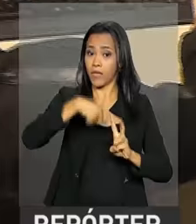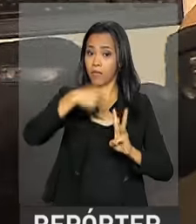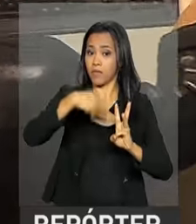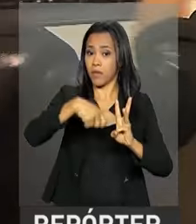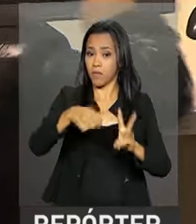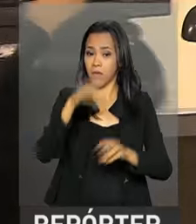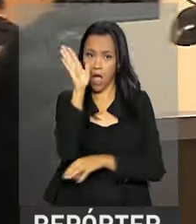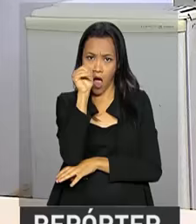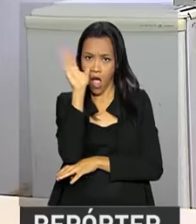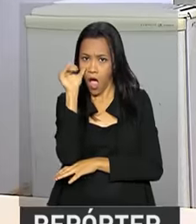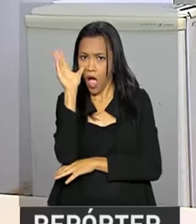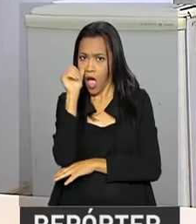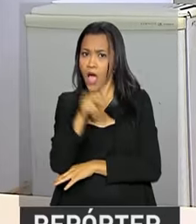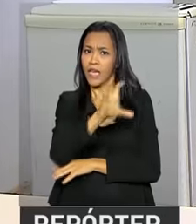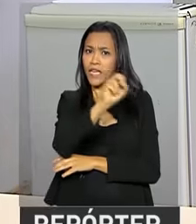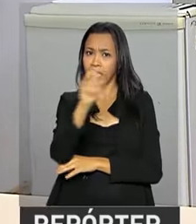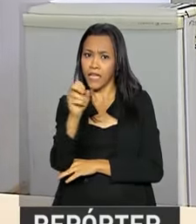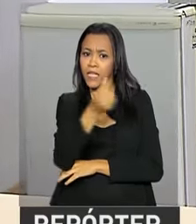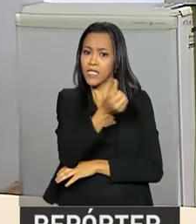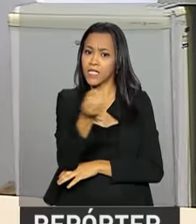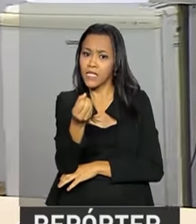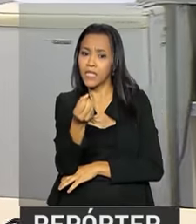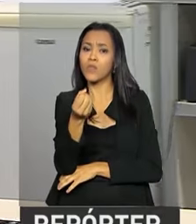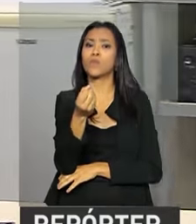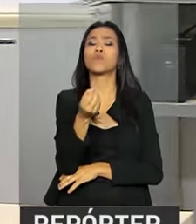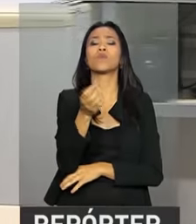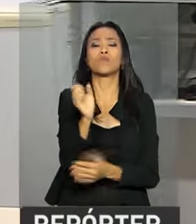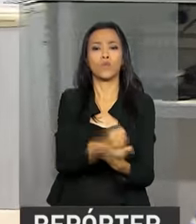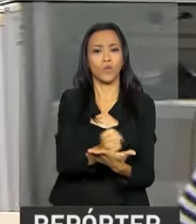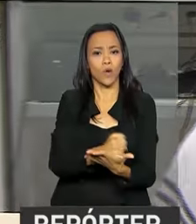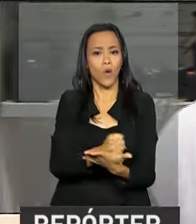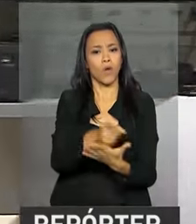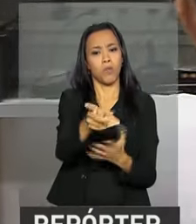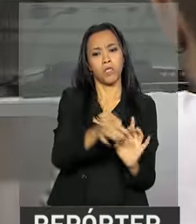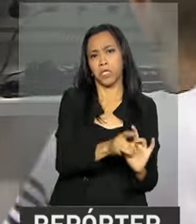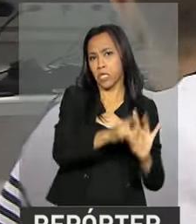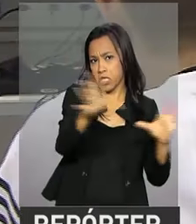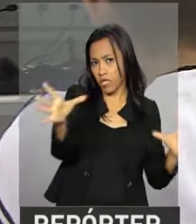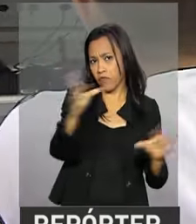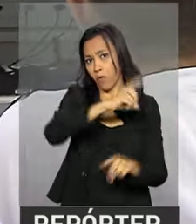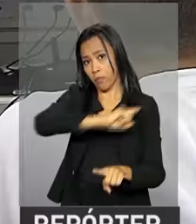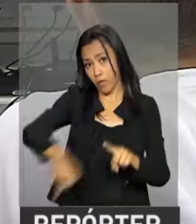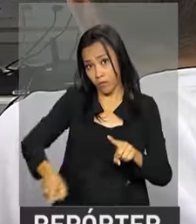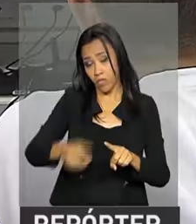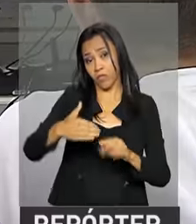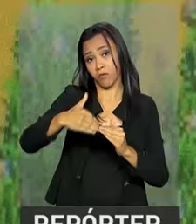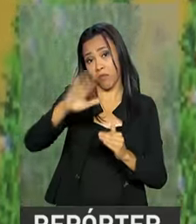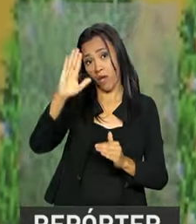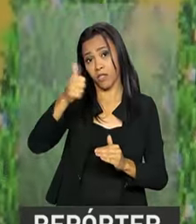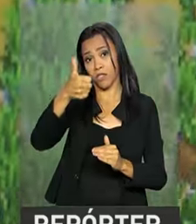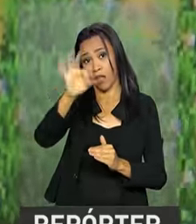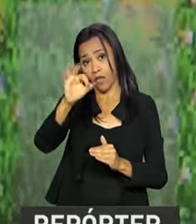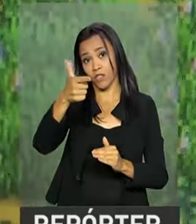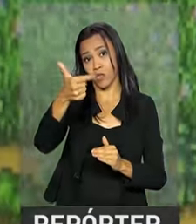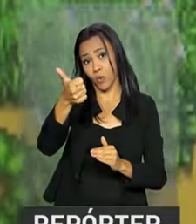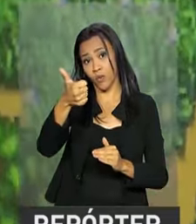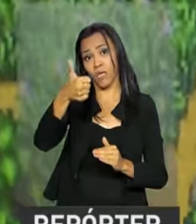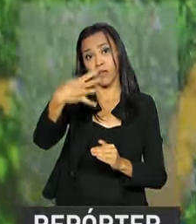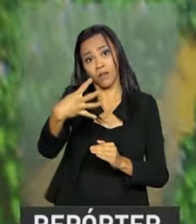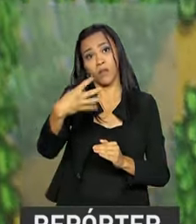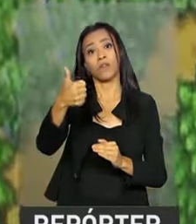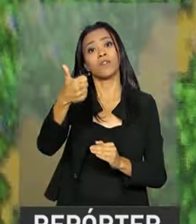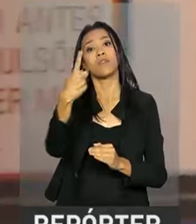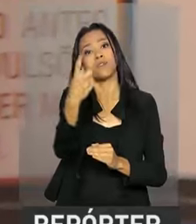500 e 700 jogos. A classificação pode variar de livre a permitida para pessoas com mais de 10, 12,